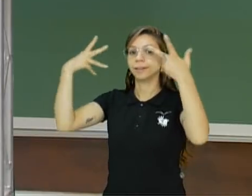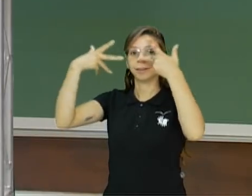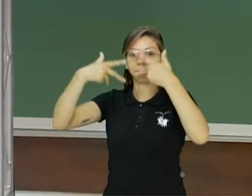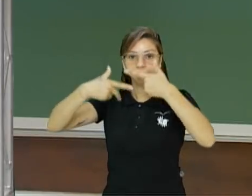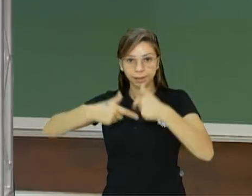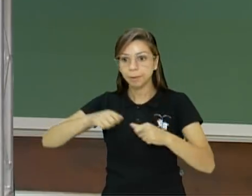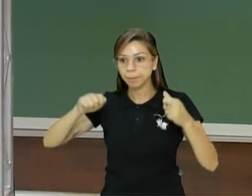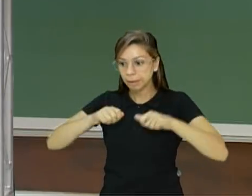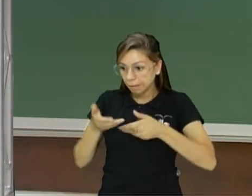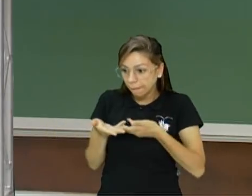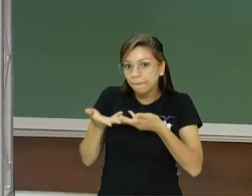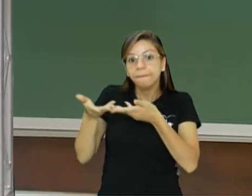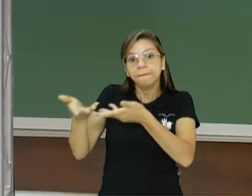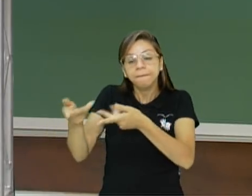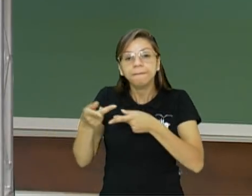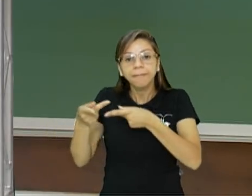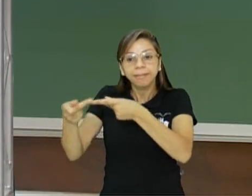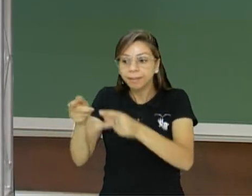tenta aí, tá bom?